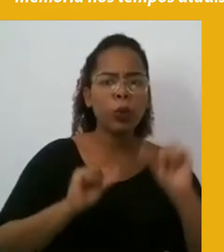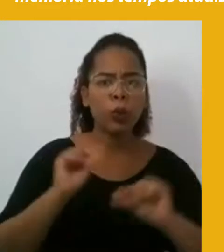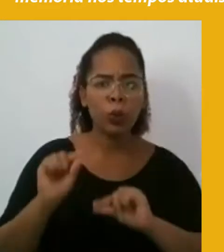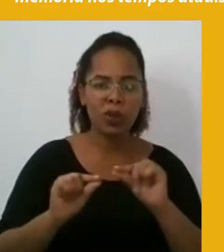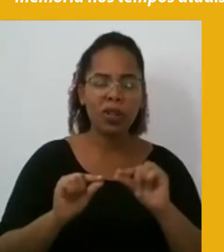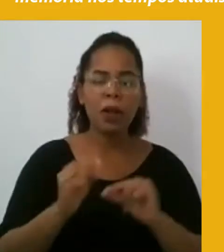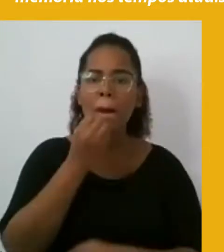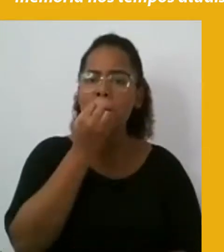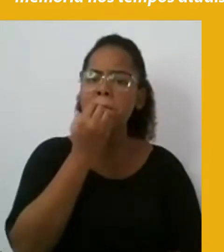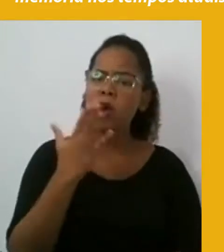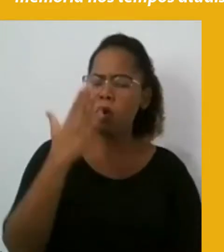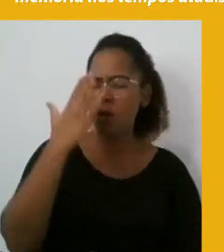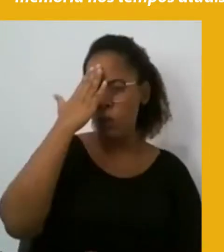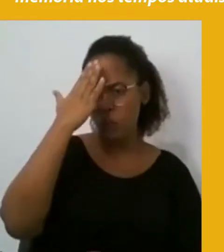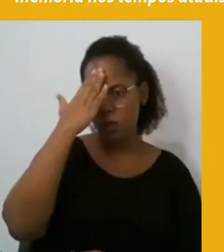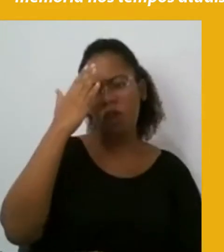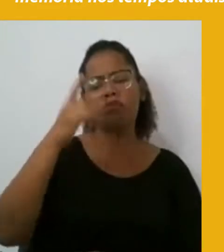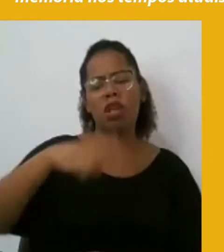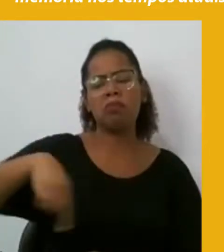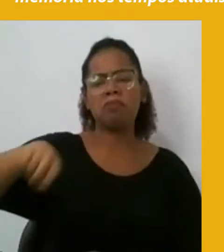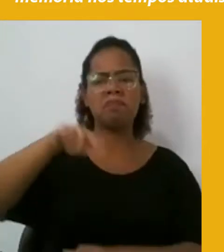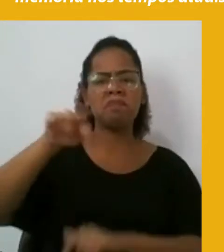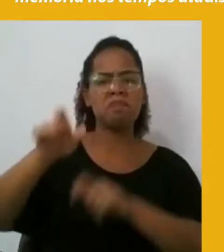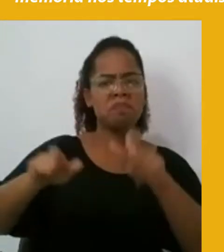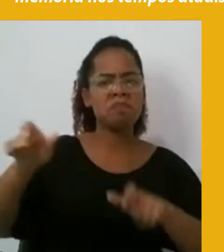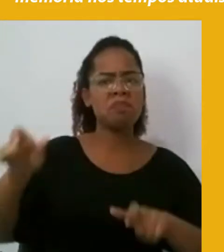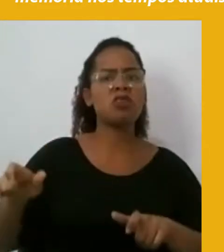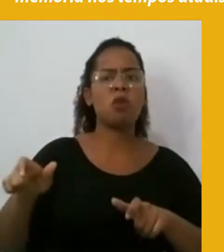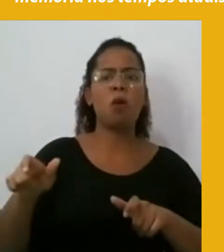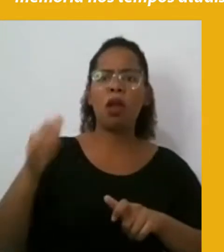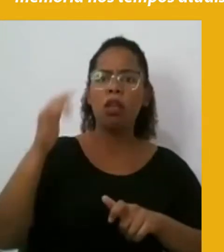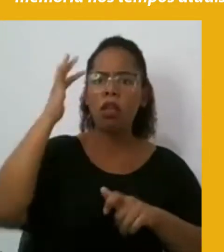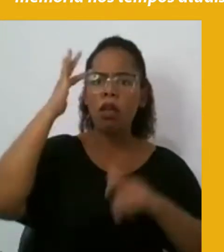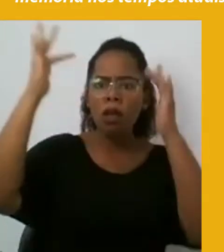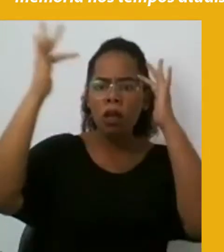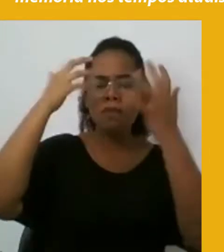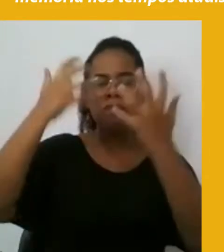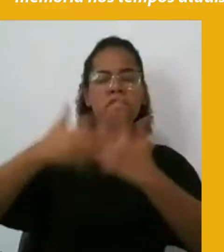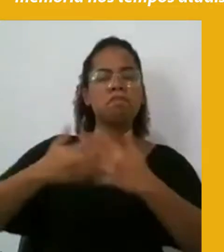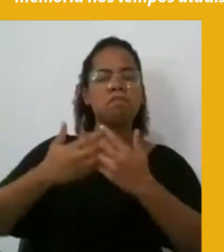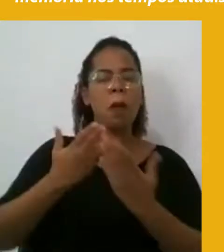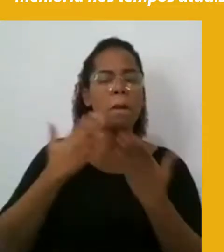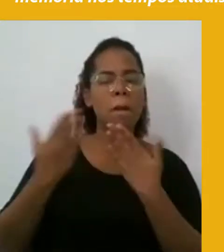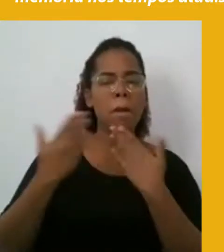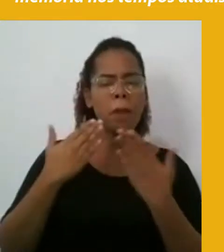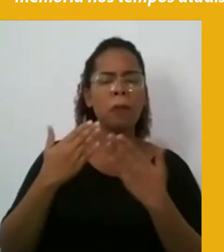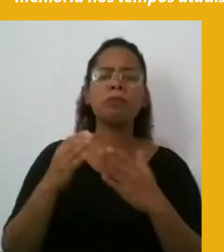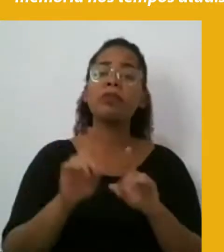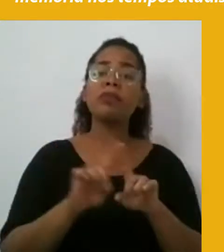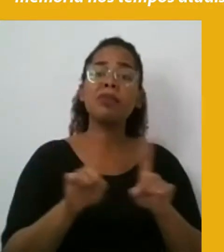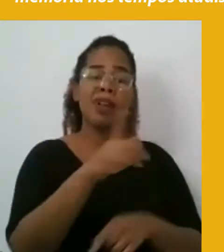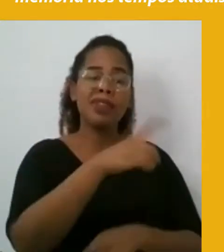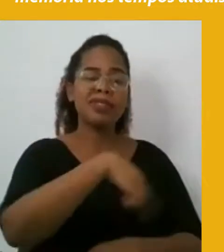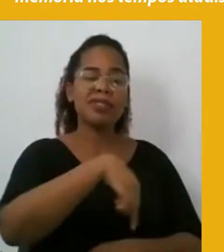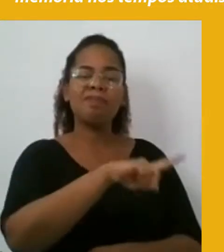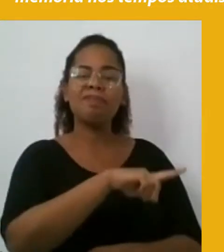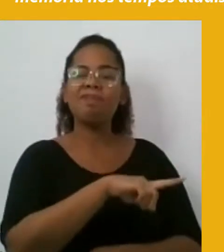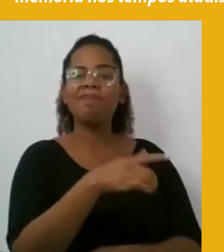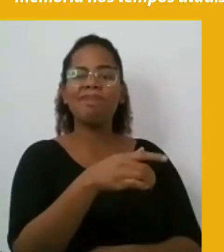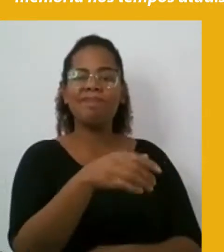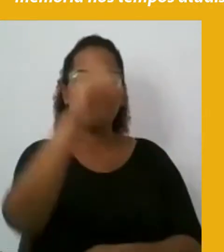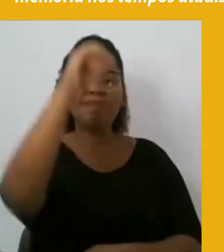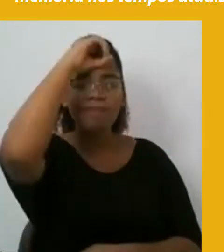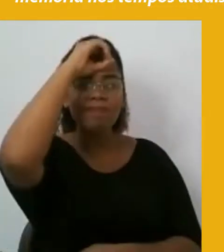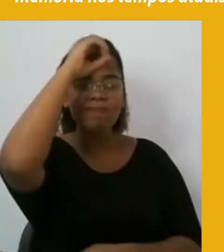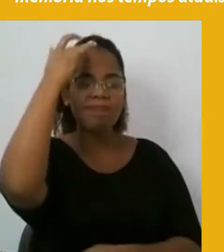estão interessadas nesse debate. E aí, então, fechando, para passar a palavra, né, ao Sidarta, porque essa foi uma reflexão que eu fiz, e aí depois a gente